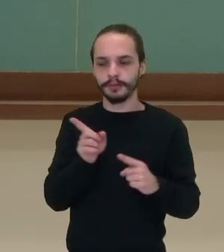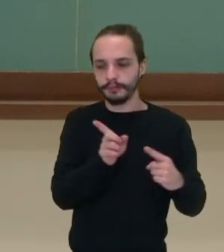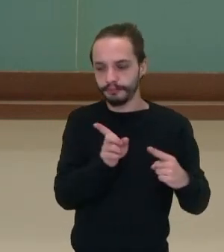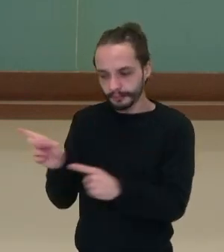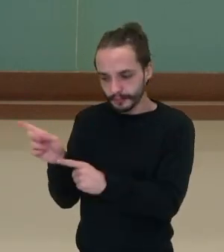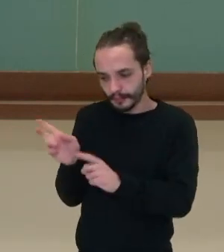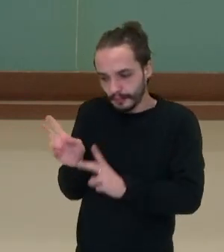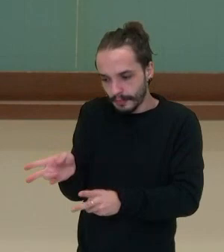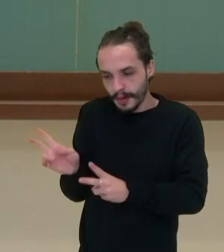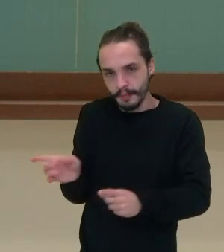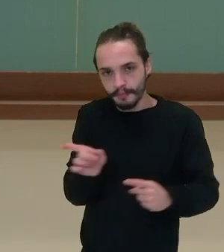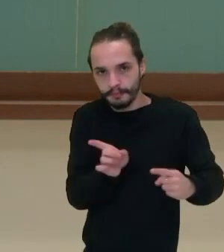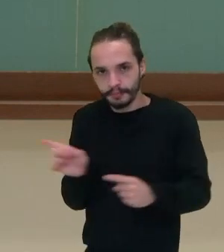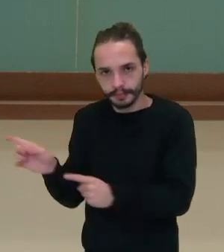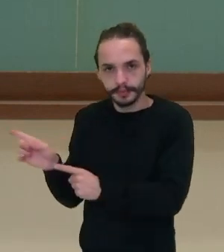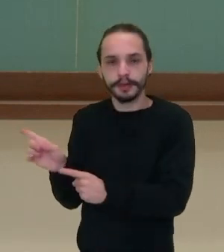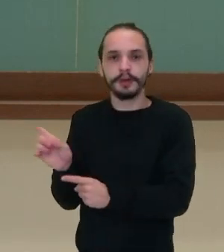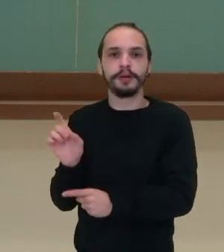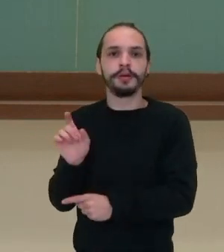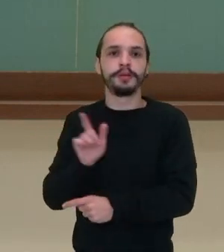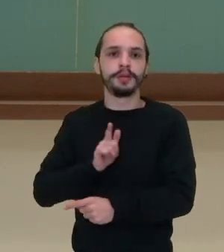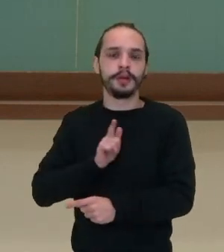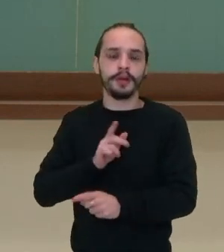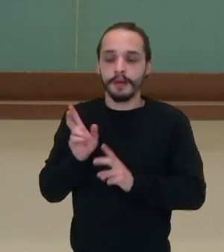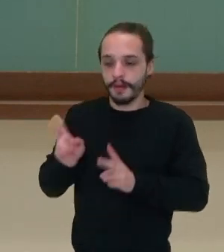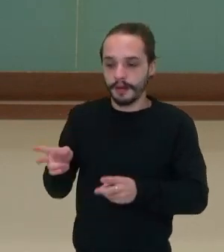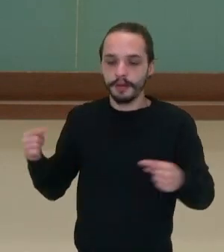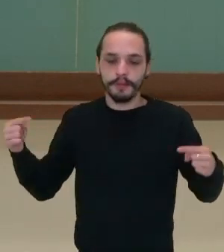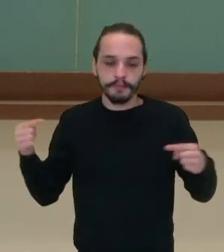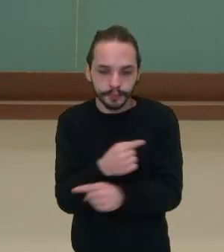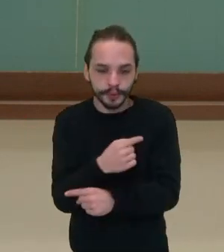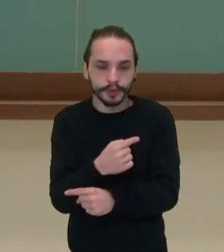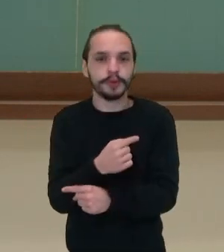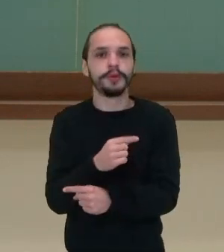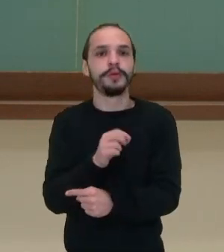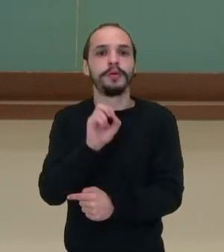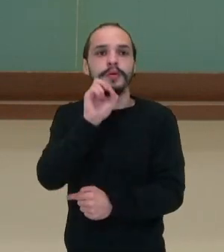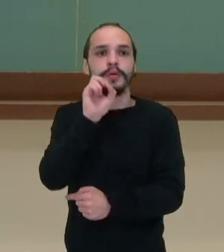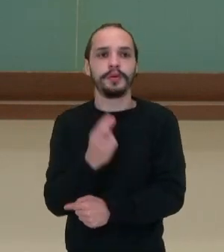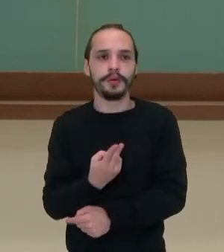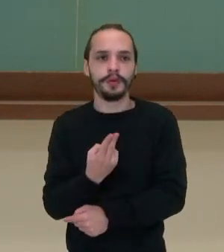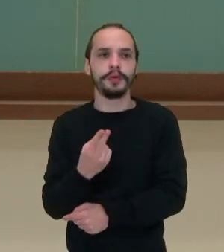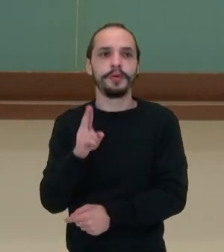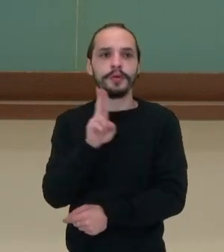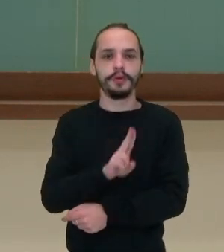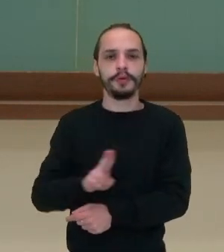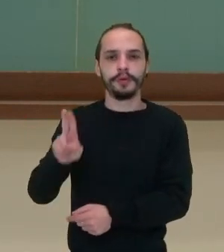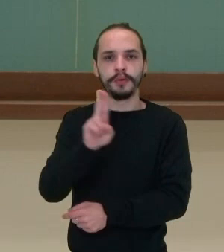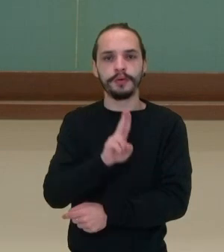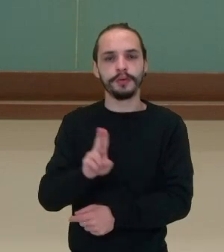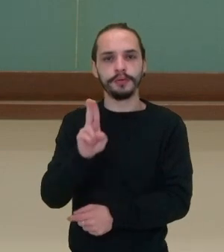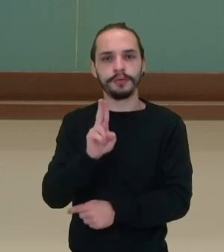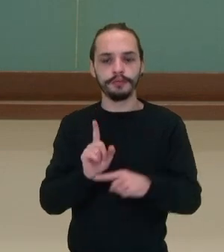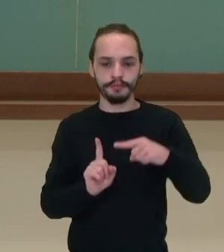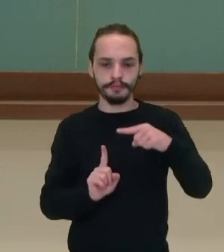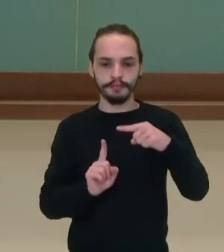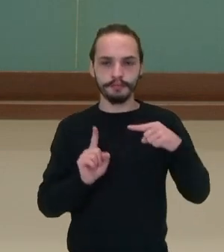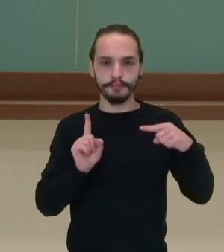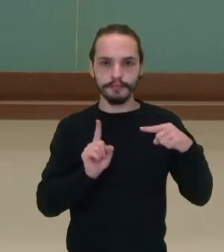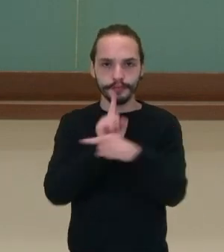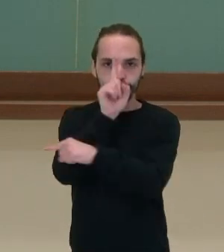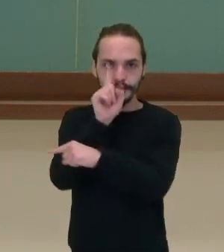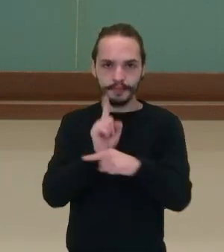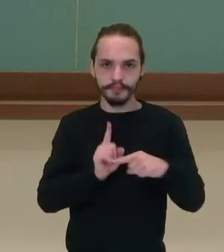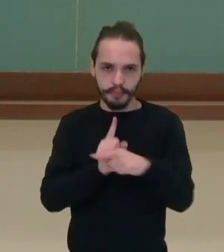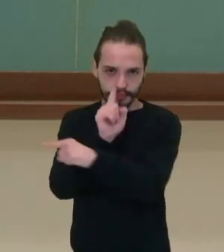direção e o mesmo sentido, tem a mesma direção em sentidos opostos e normalmente quando ele utiliza a ideia do ortogonal, ou seja, 90 graus.